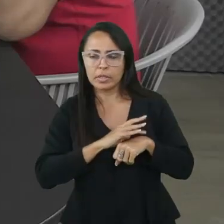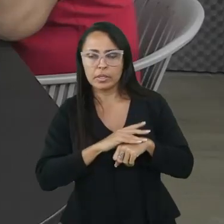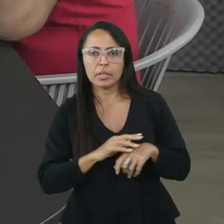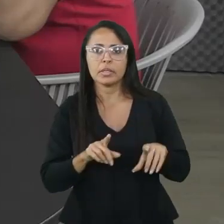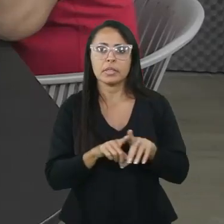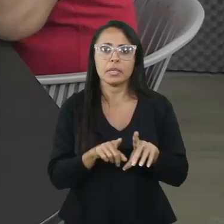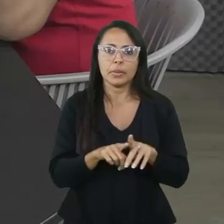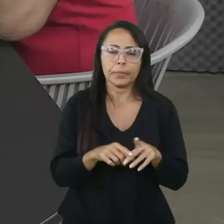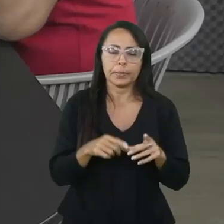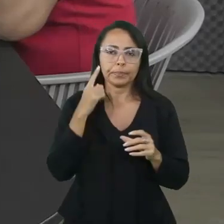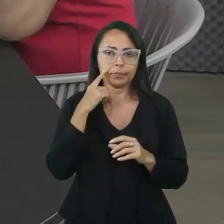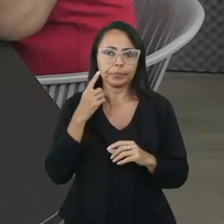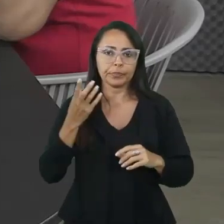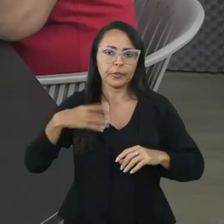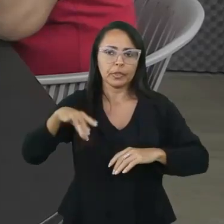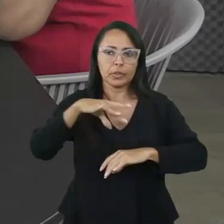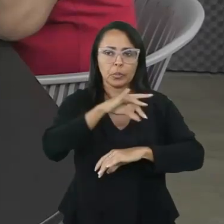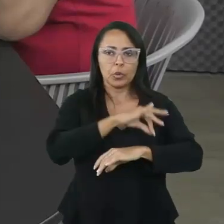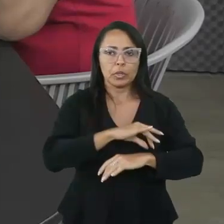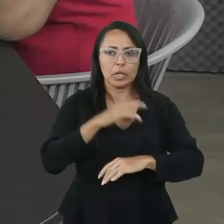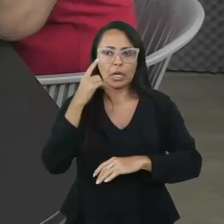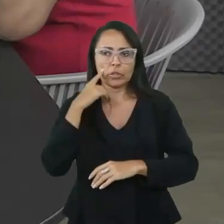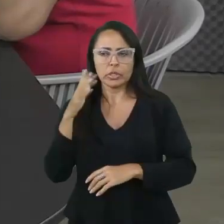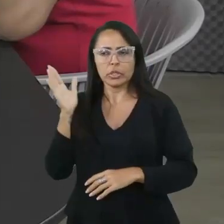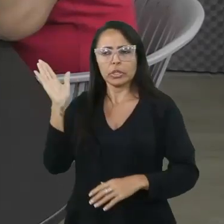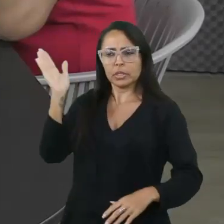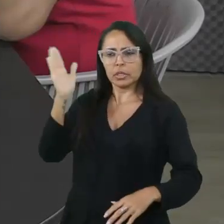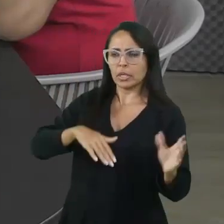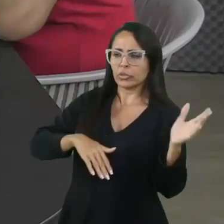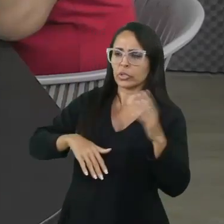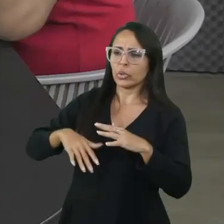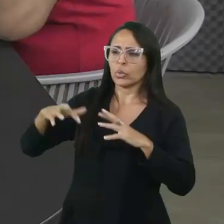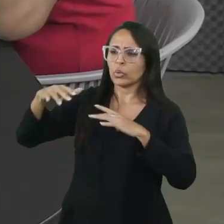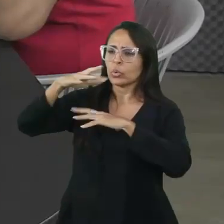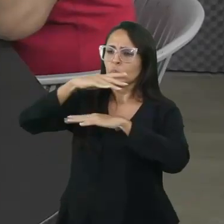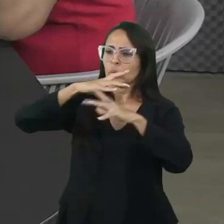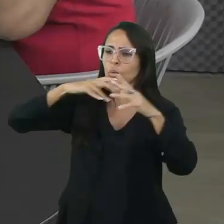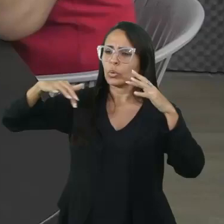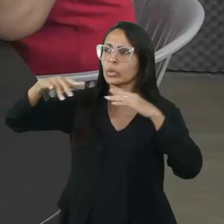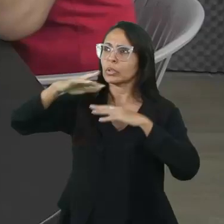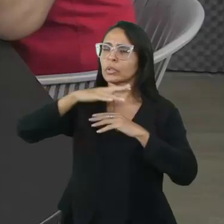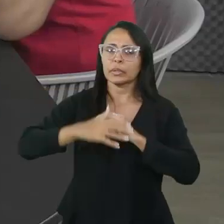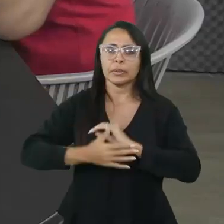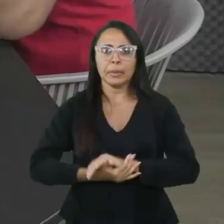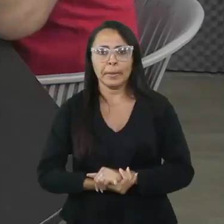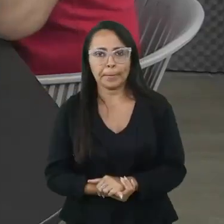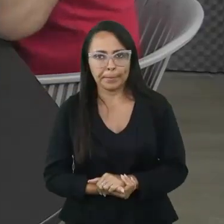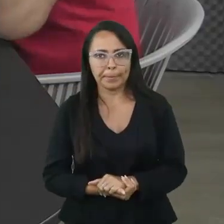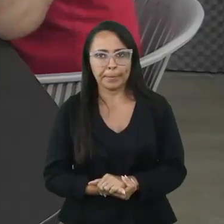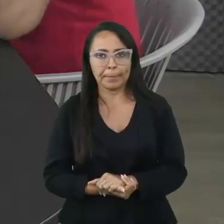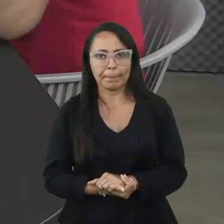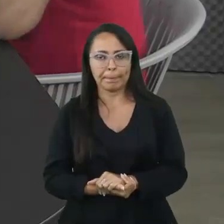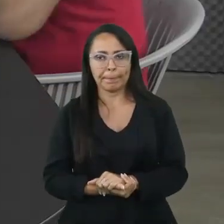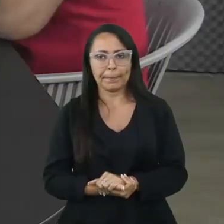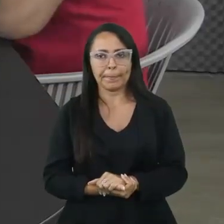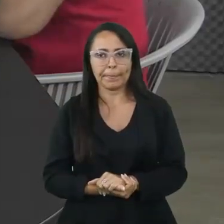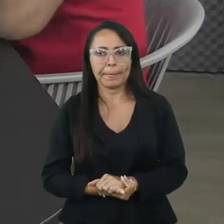bairros, tudo muriçoca, só muriçoca. A gente espanta, tange. Então, na verdade, é o ser humano que contamina o mosquito da dengue. Né? Em